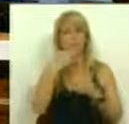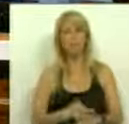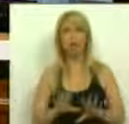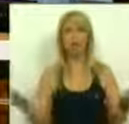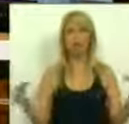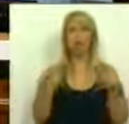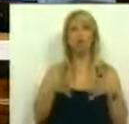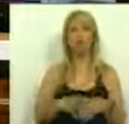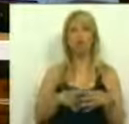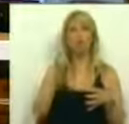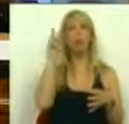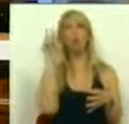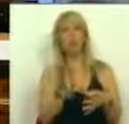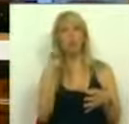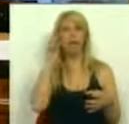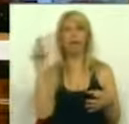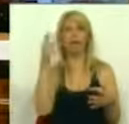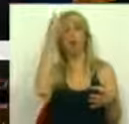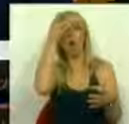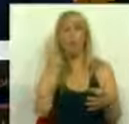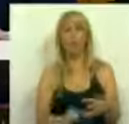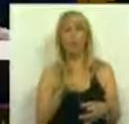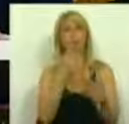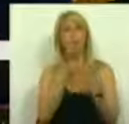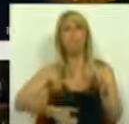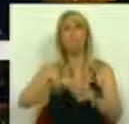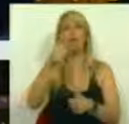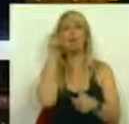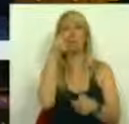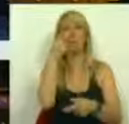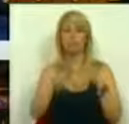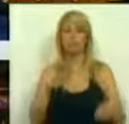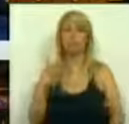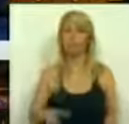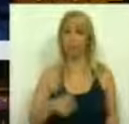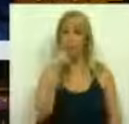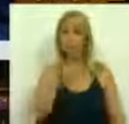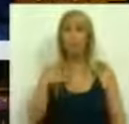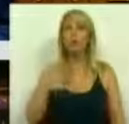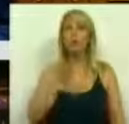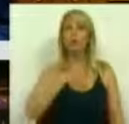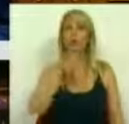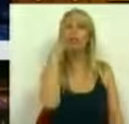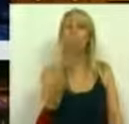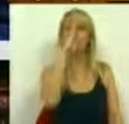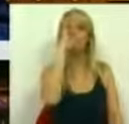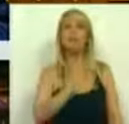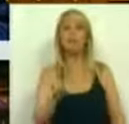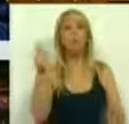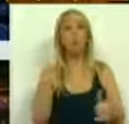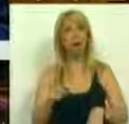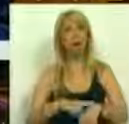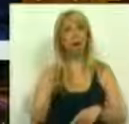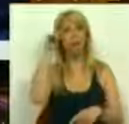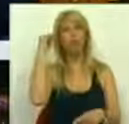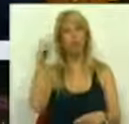visões, conseguiremos nesta matéria melhorar a vida dos portugueses. Aos nossos concidadãos eu queria dizer: sabemos bem os tempos difíceis